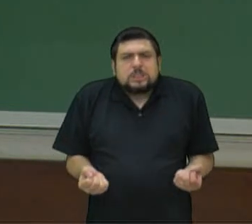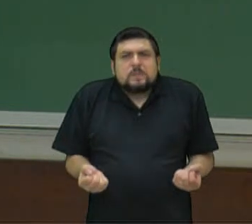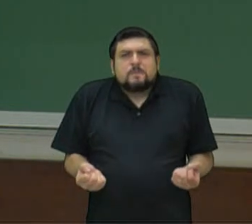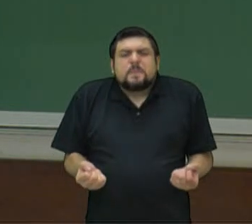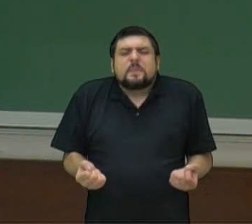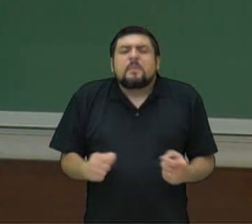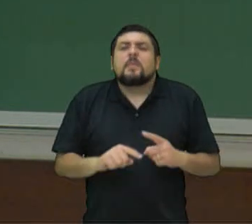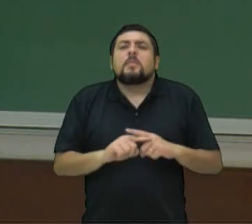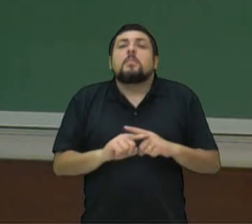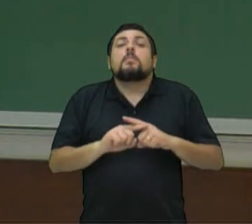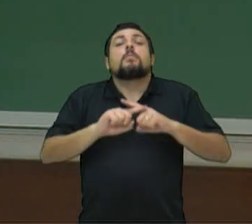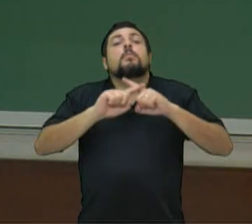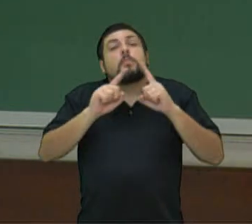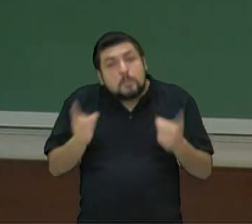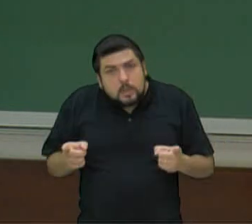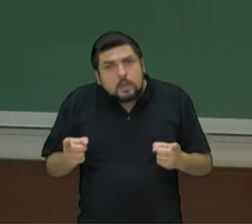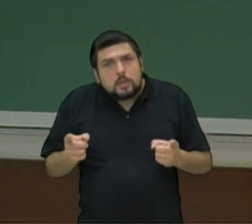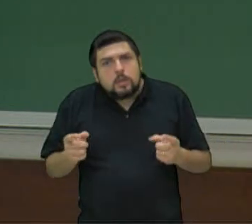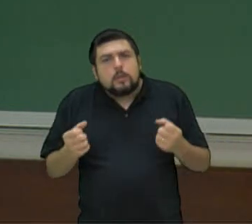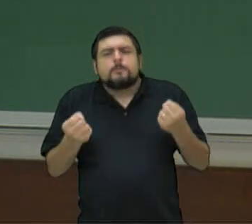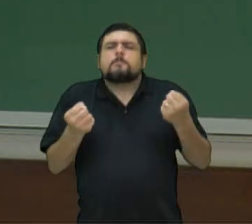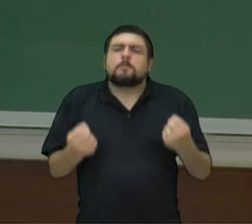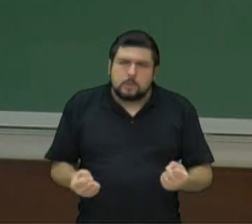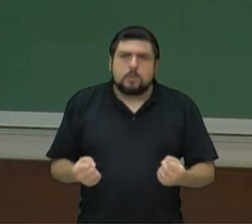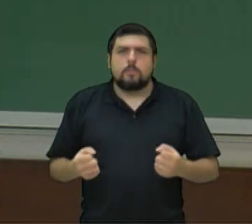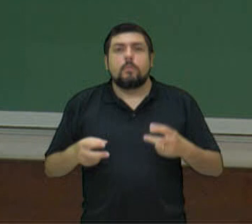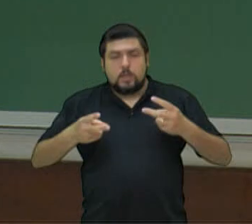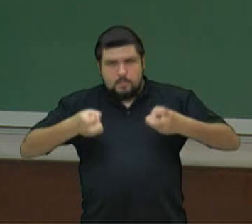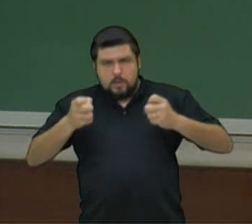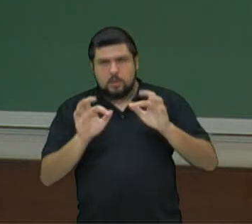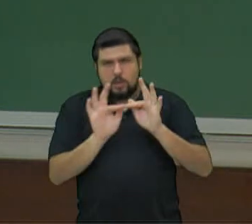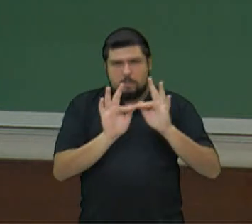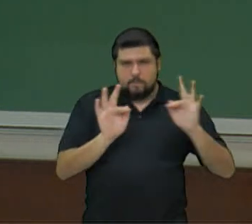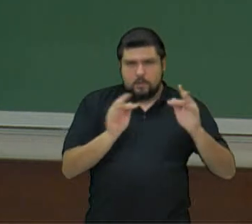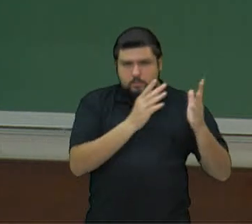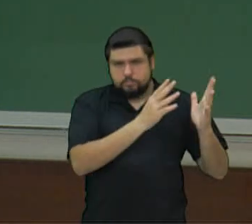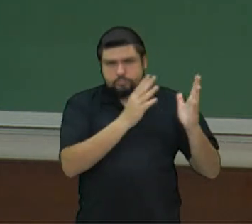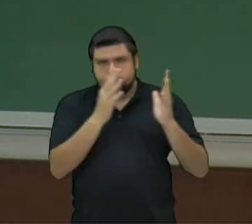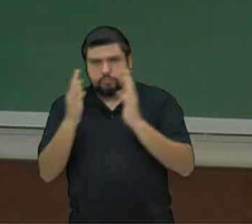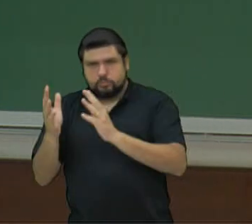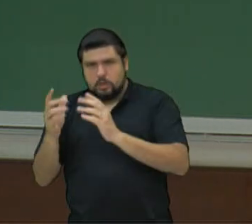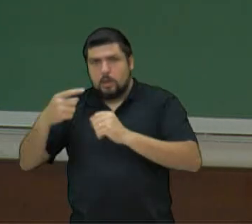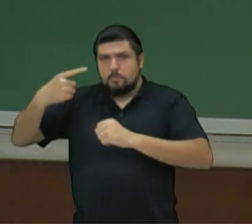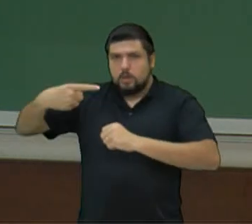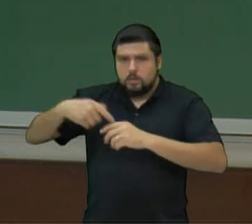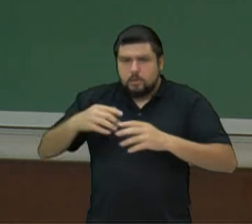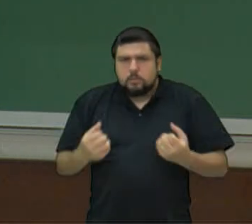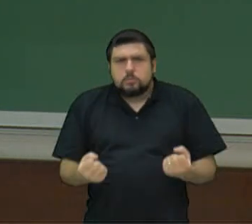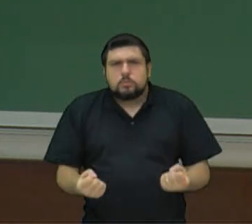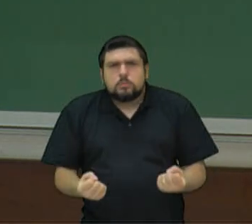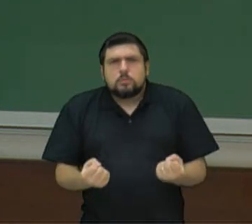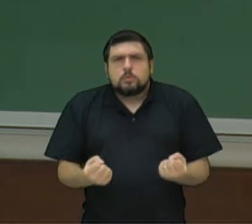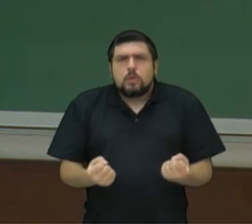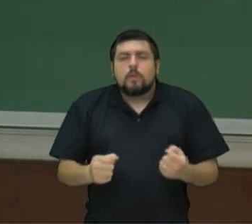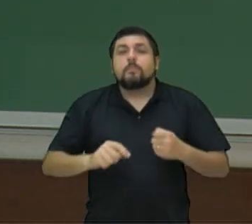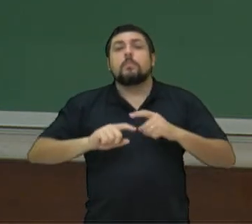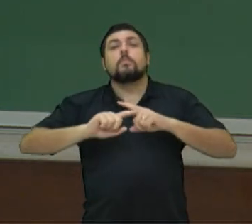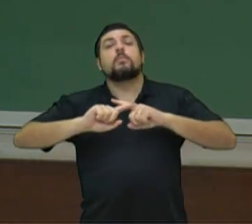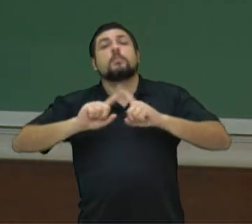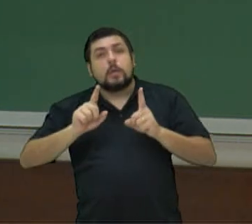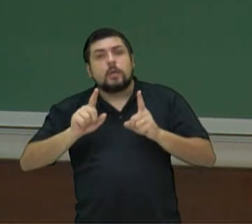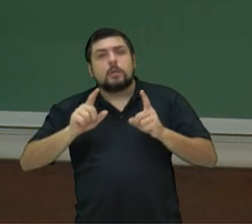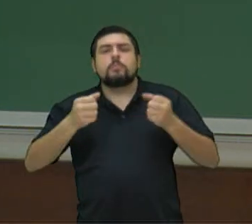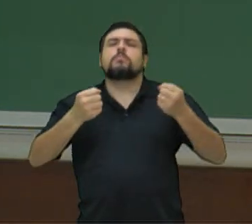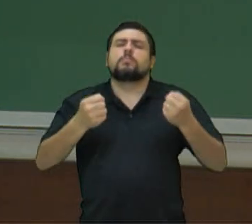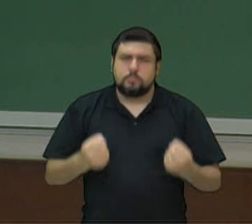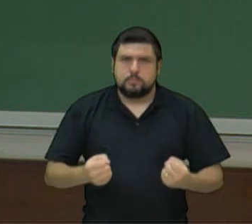muito pesada para mim. Vejam que o but vem ali no meio, juntando as duas frases, transformando ela em uma só. O